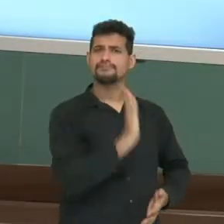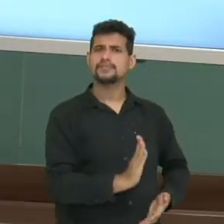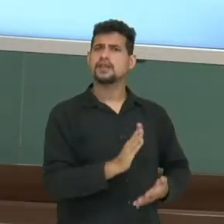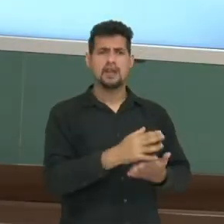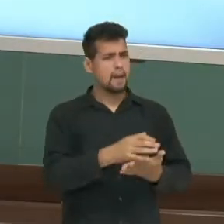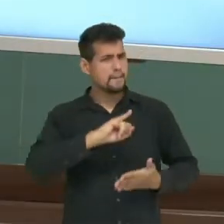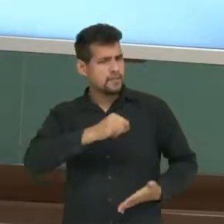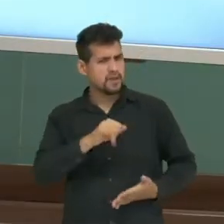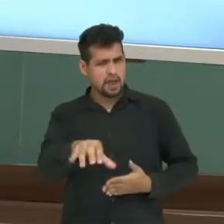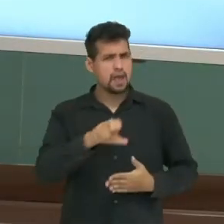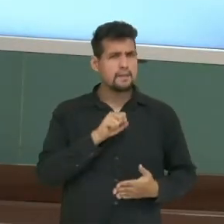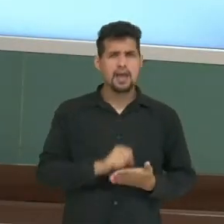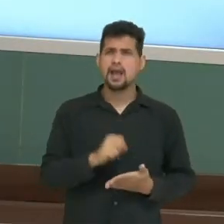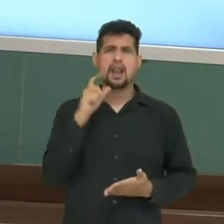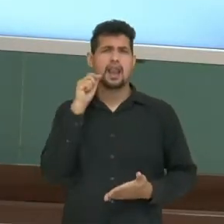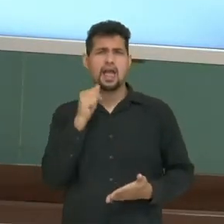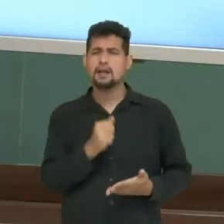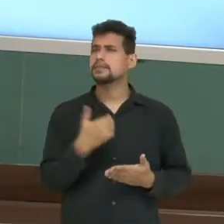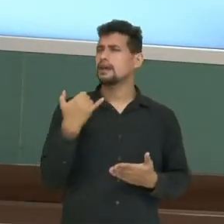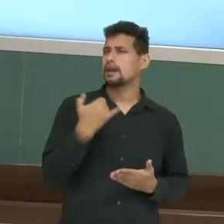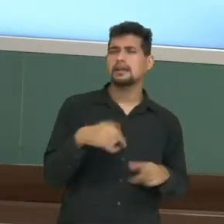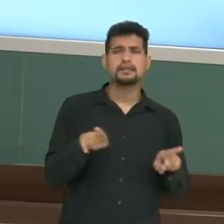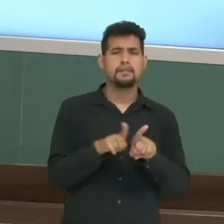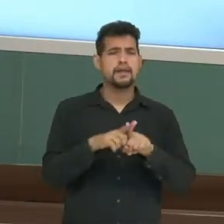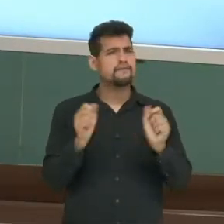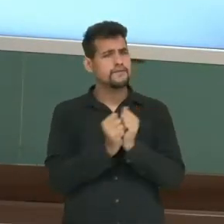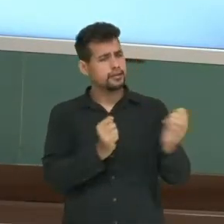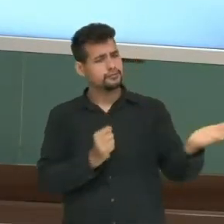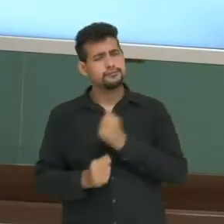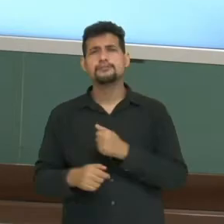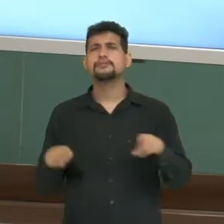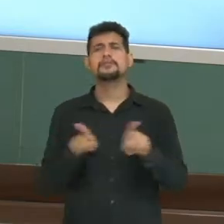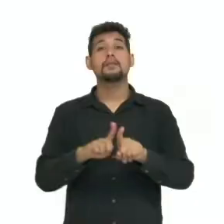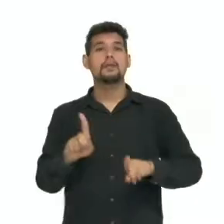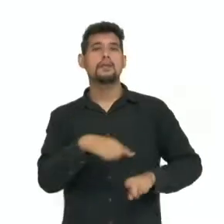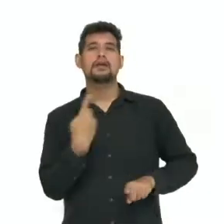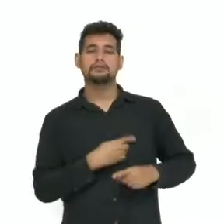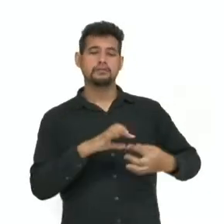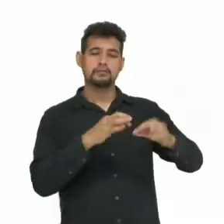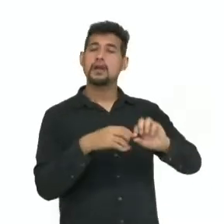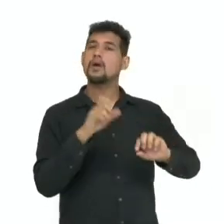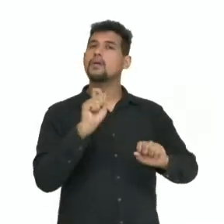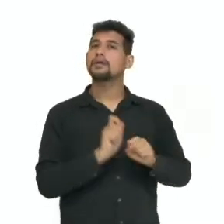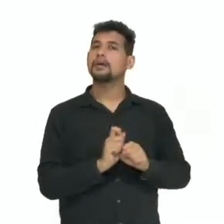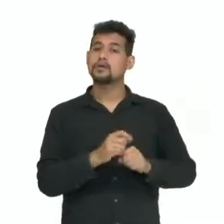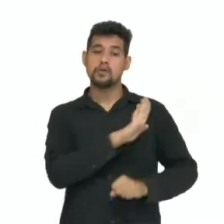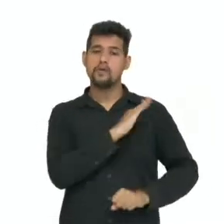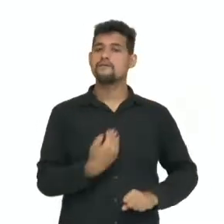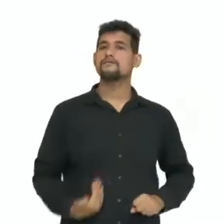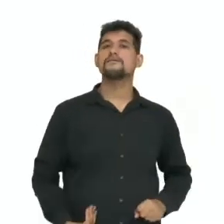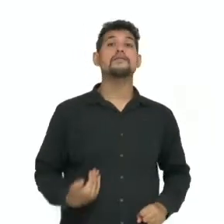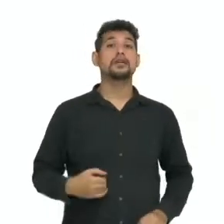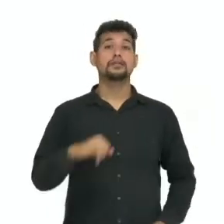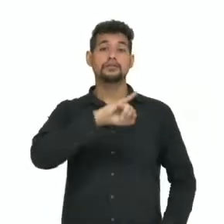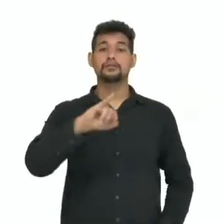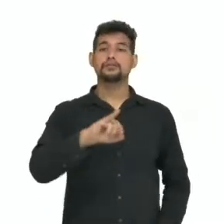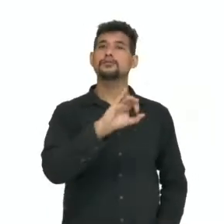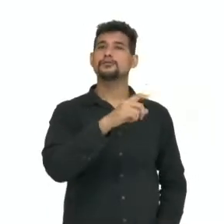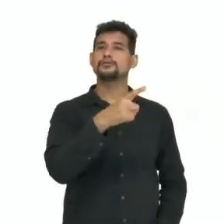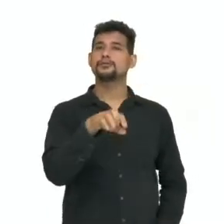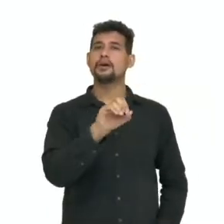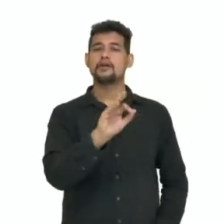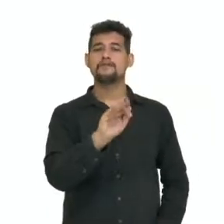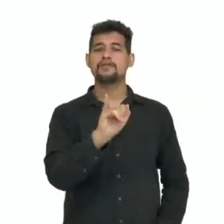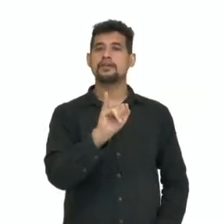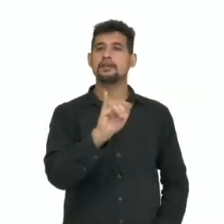seu lápis, caderno, caneta. Vem com a gente para contextualizar o período do governo João